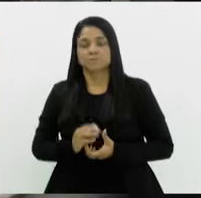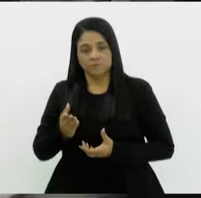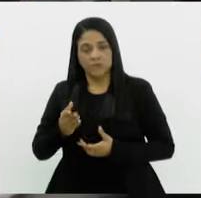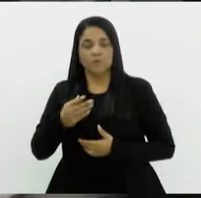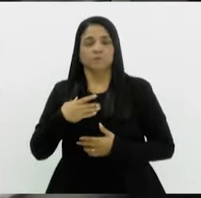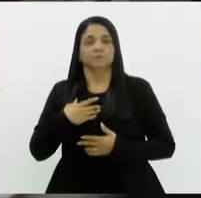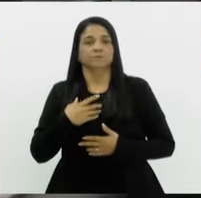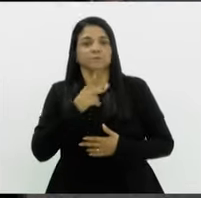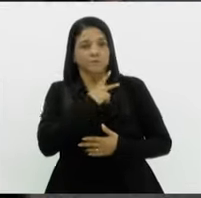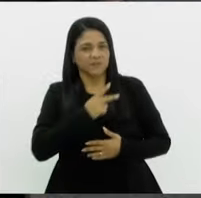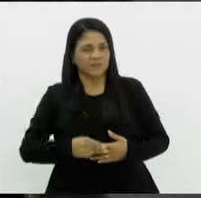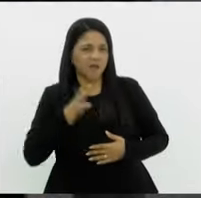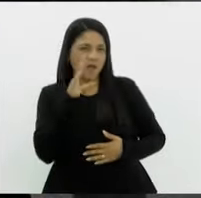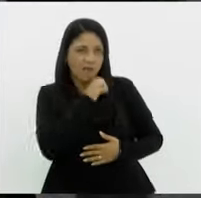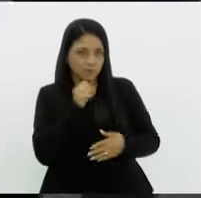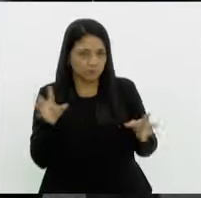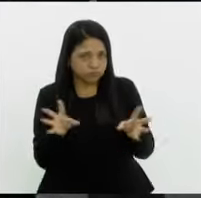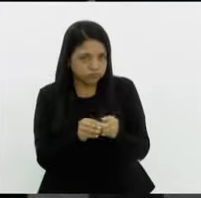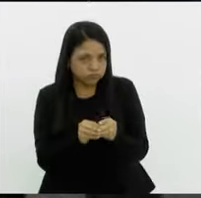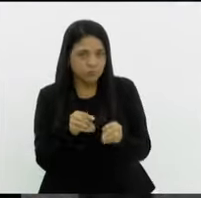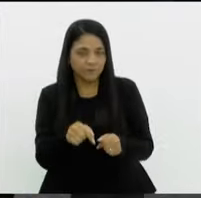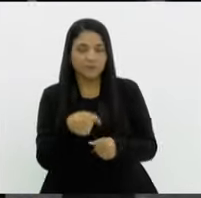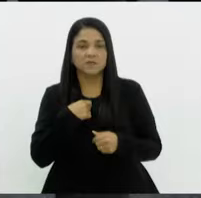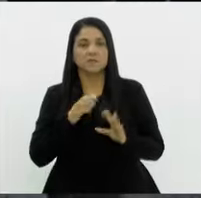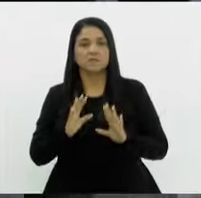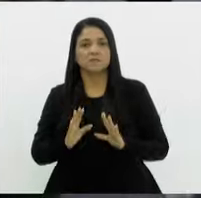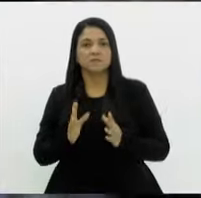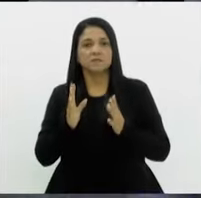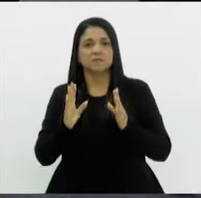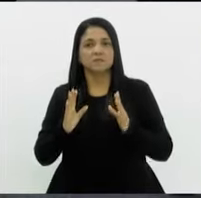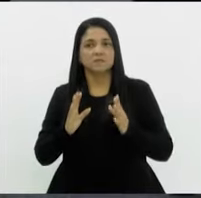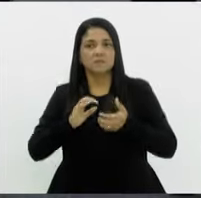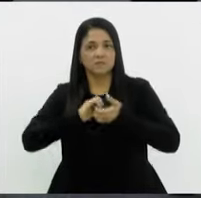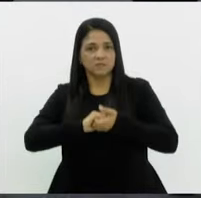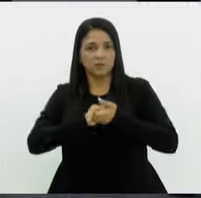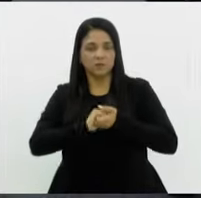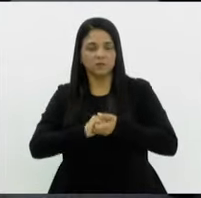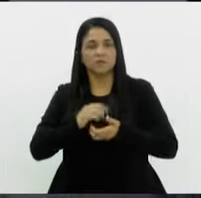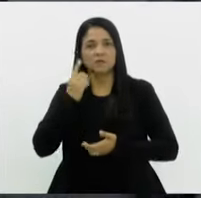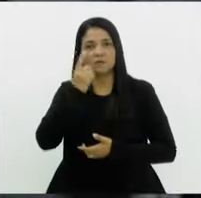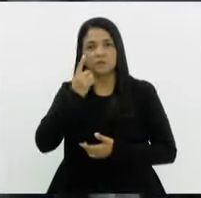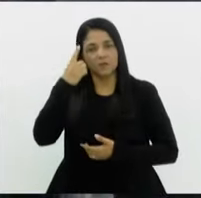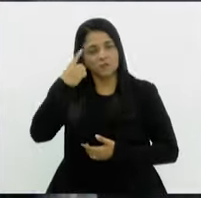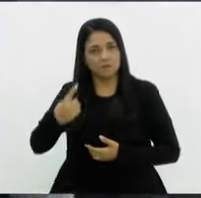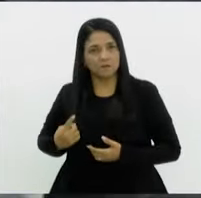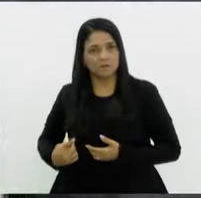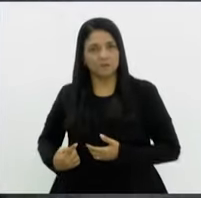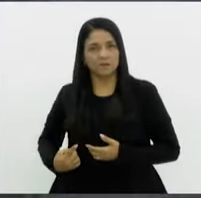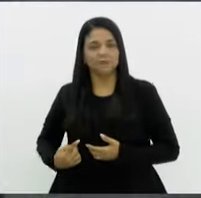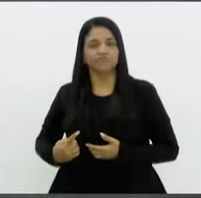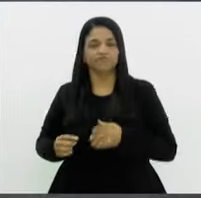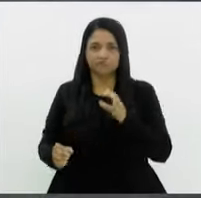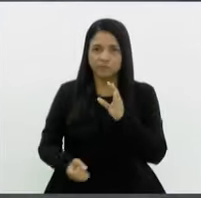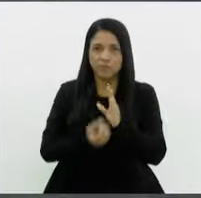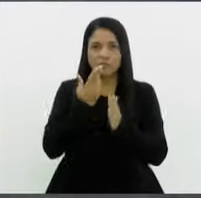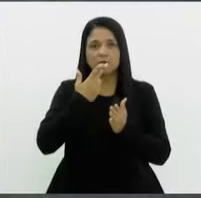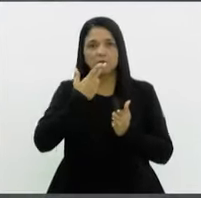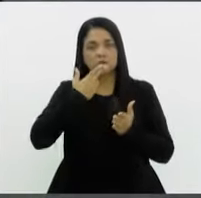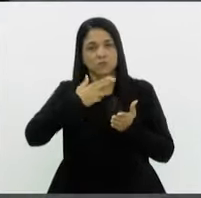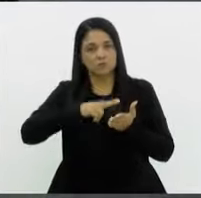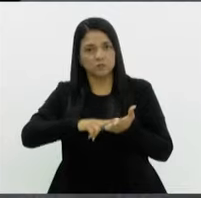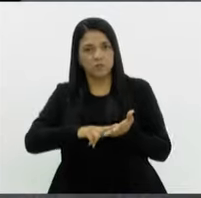Senhor presidente, muito rápido, só que saudando a deputada Dani Balbi pelo que cria o selo Amigo